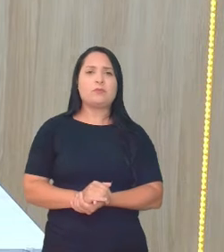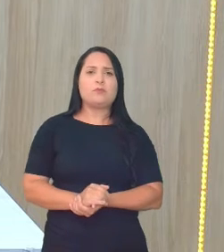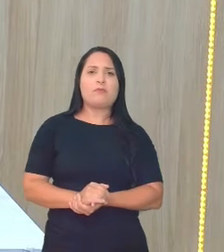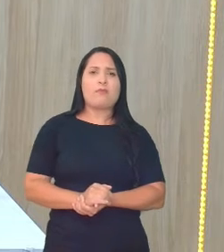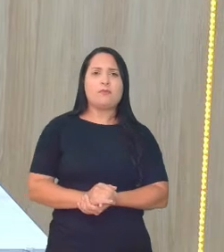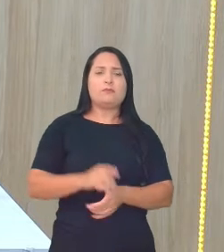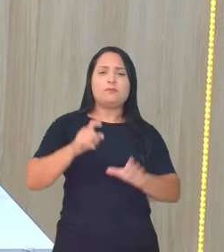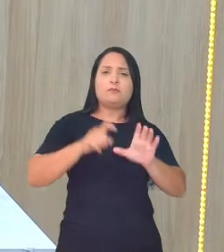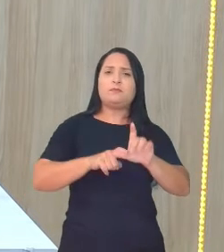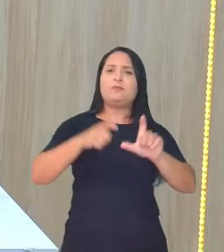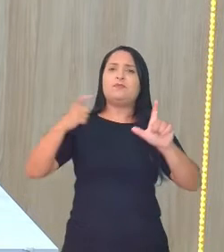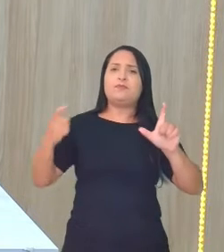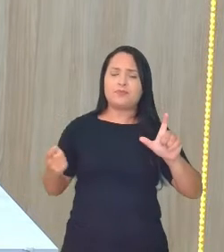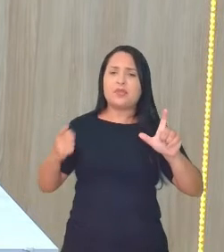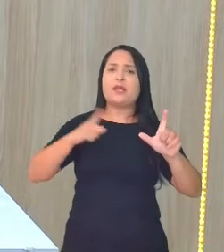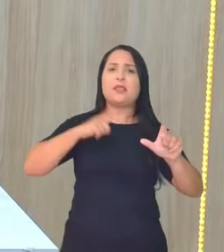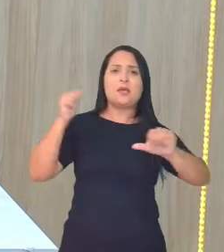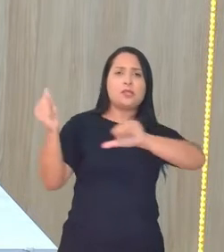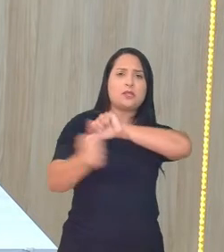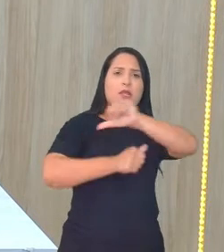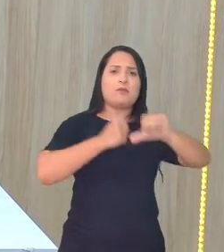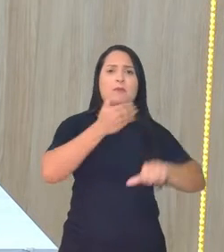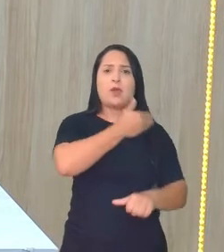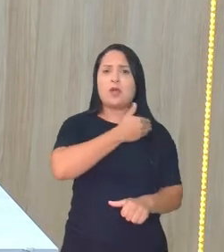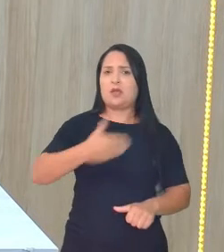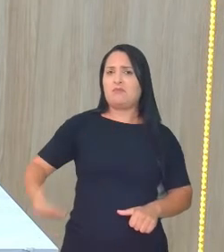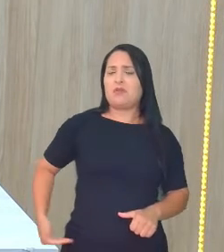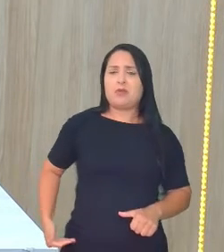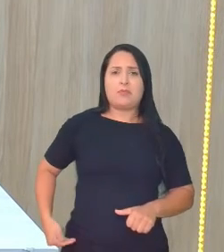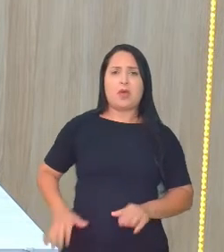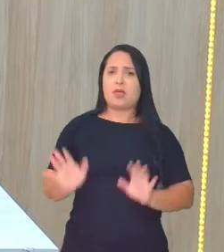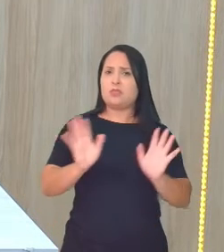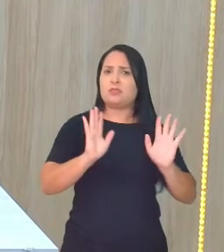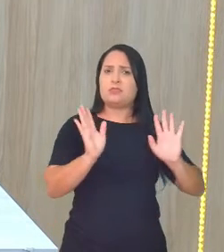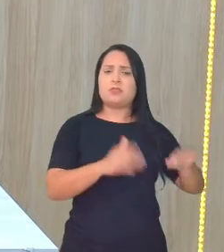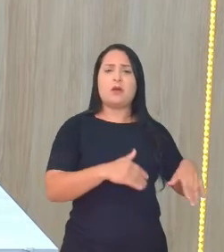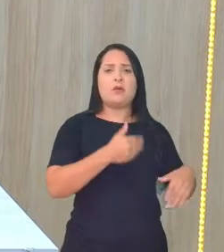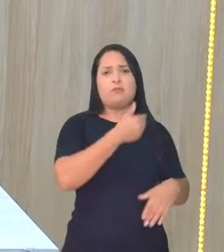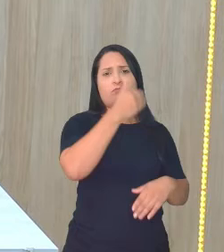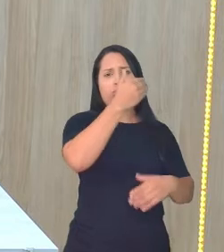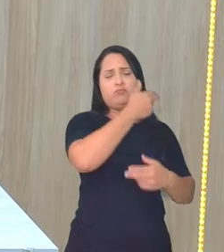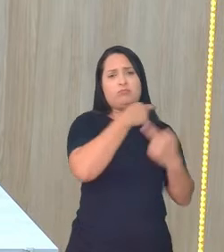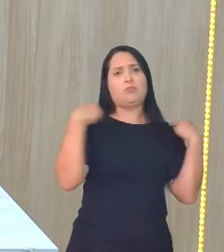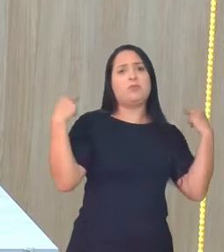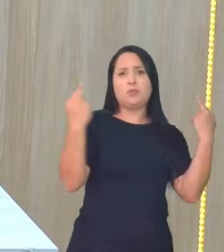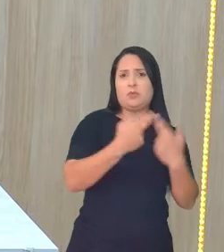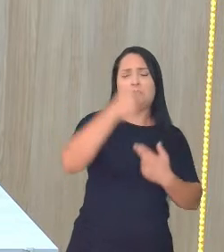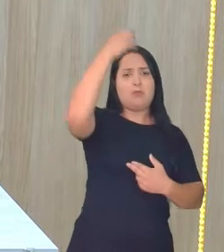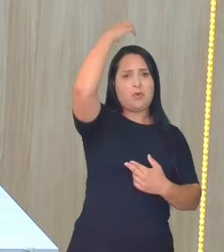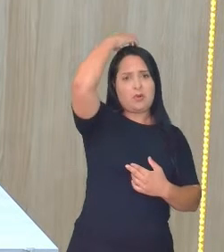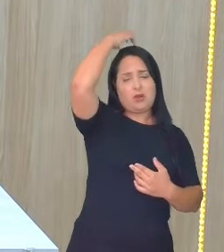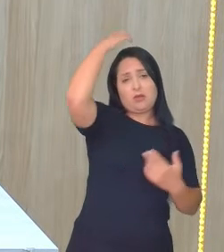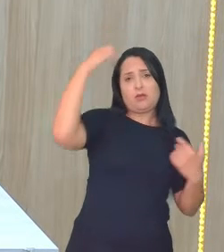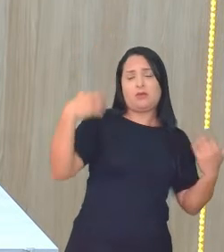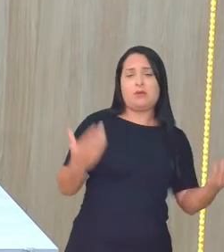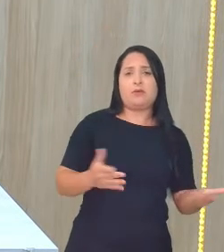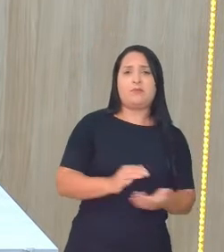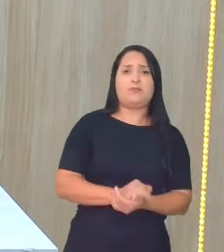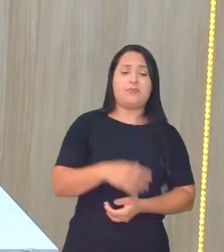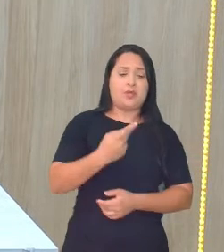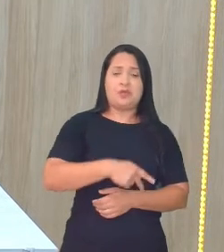e se tornando repúblicas, não monarquia, como aqui o caso do Brasil, entendeu? Então, muito